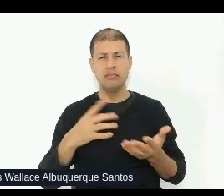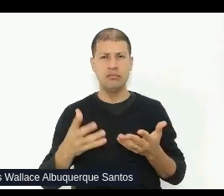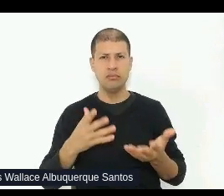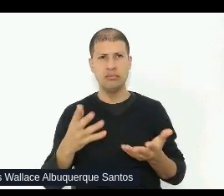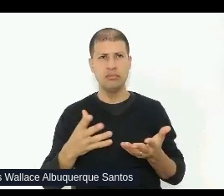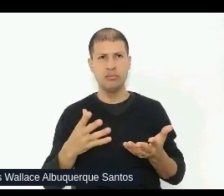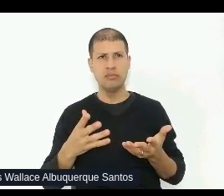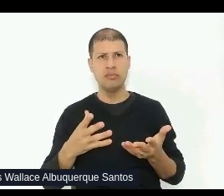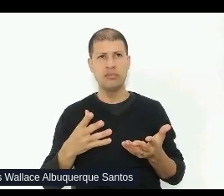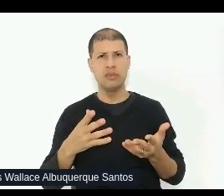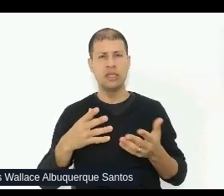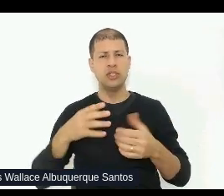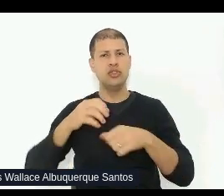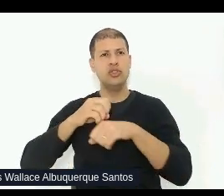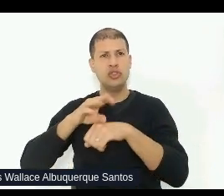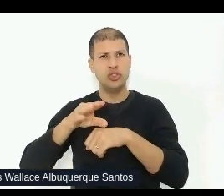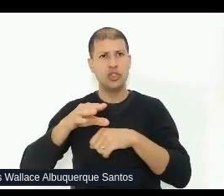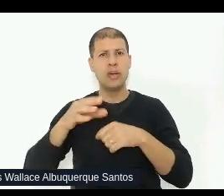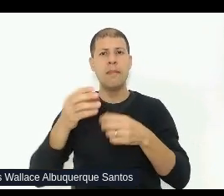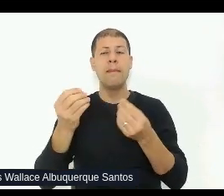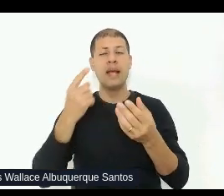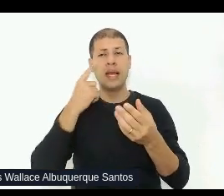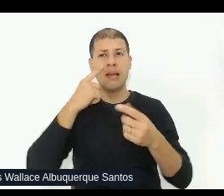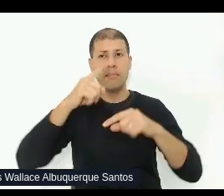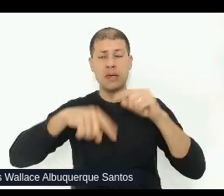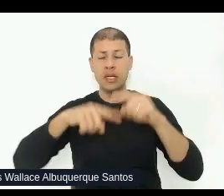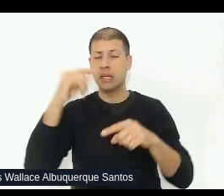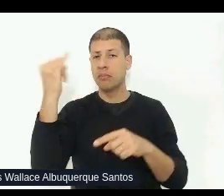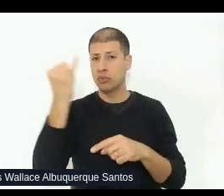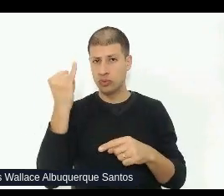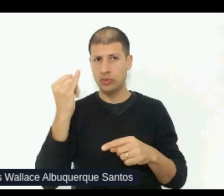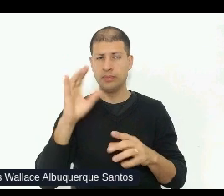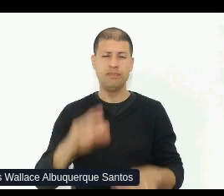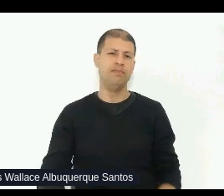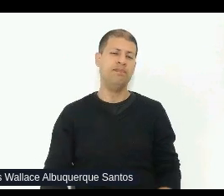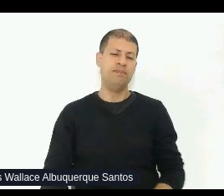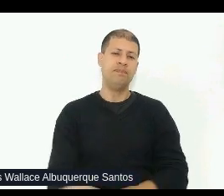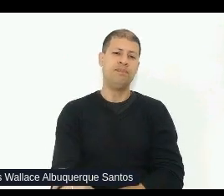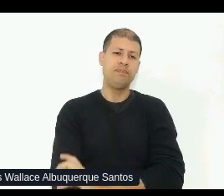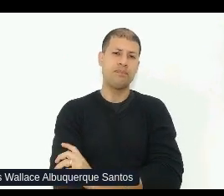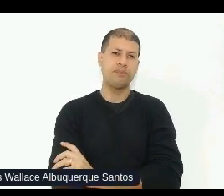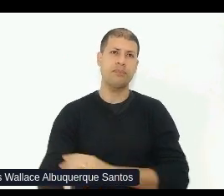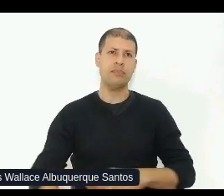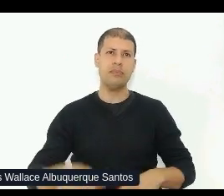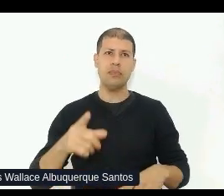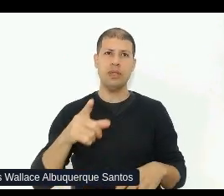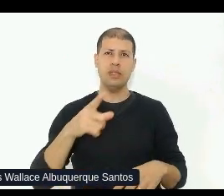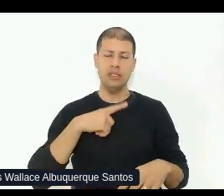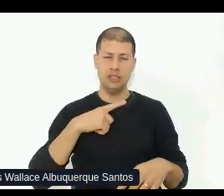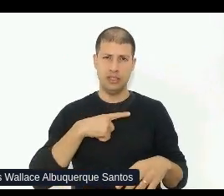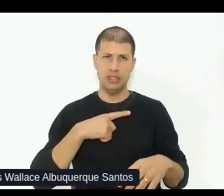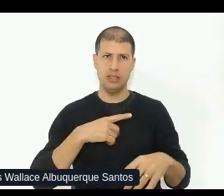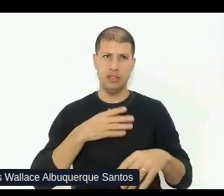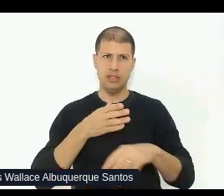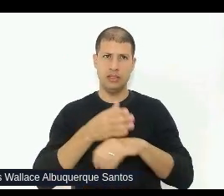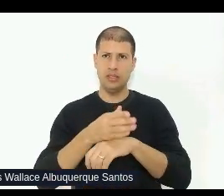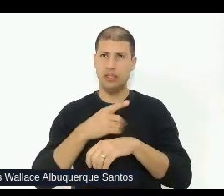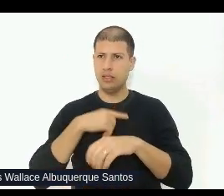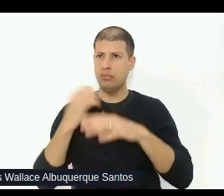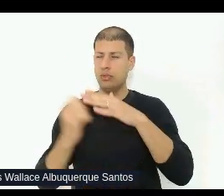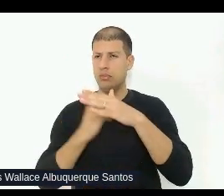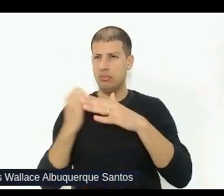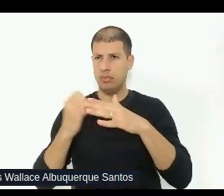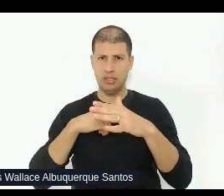de dicas para fazer componentes sensíveis. Falei, olha, se você não tem um design system, normalmente com uma empresa mais robusta